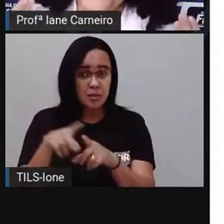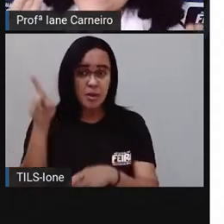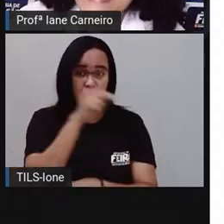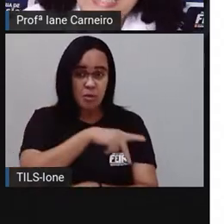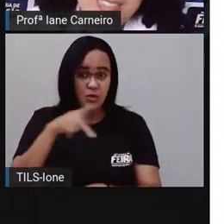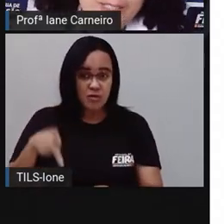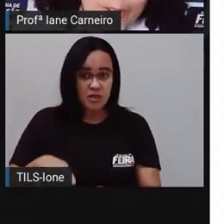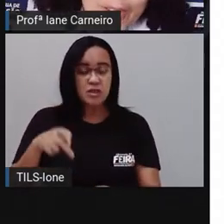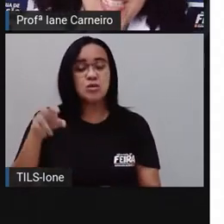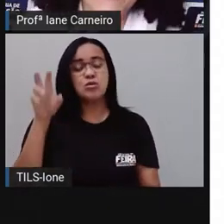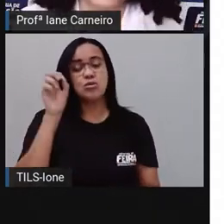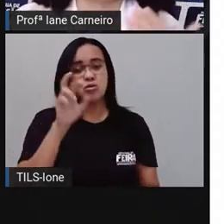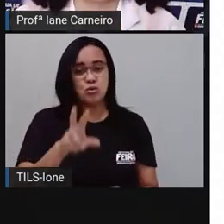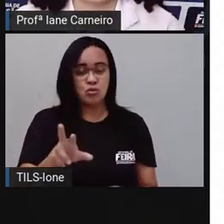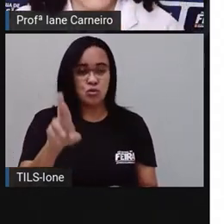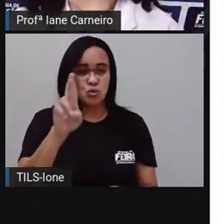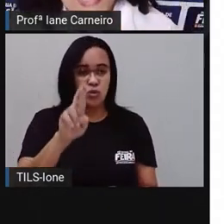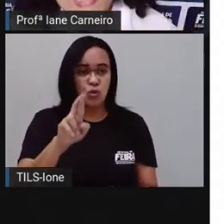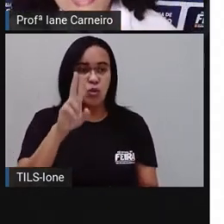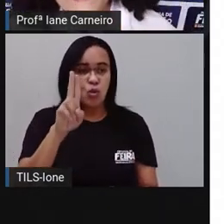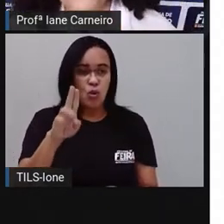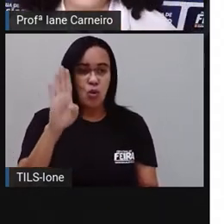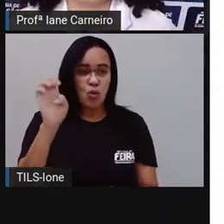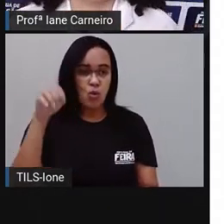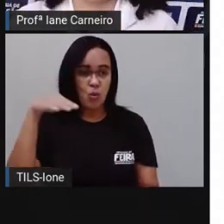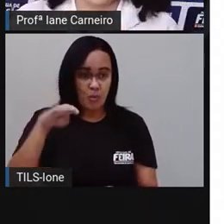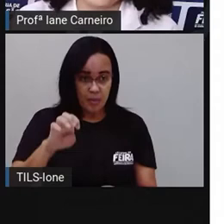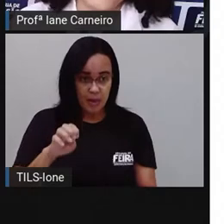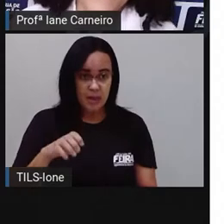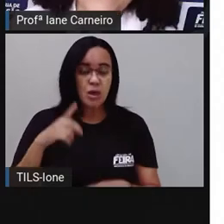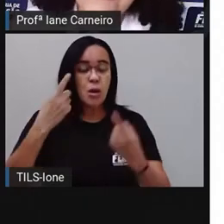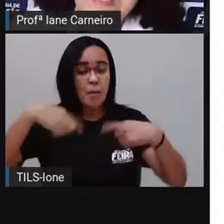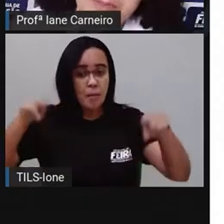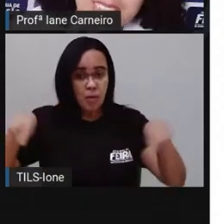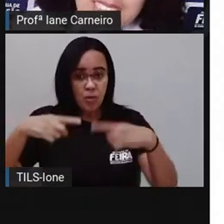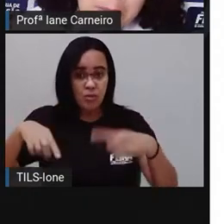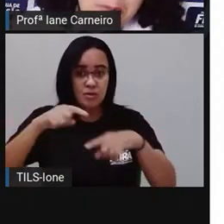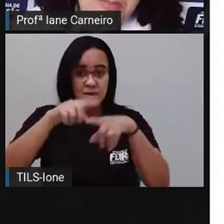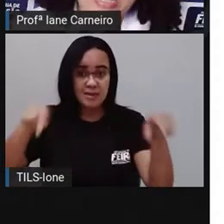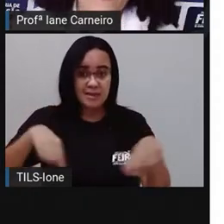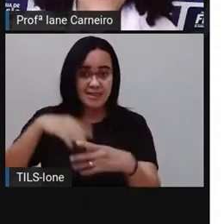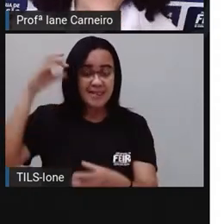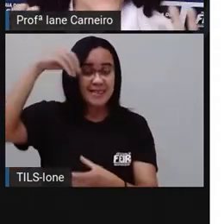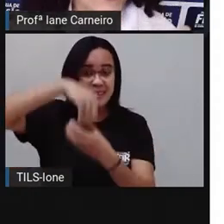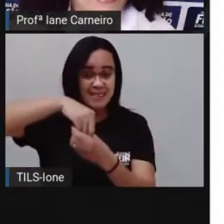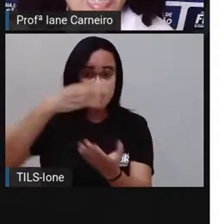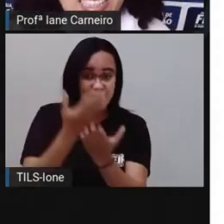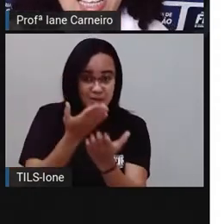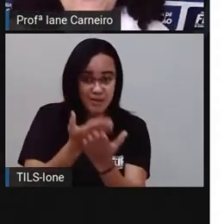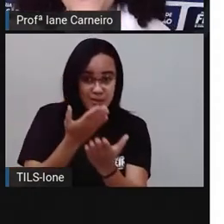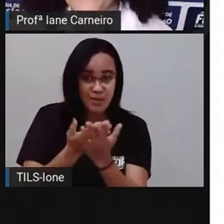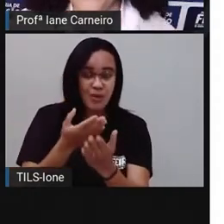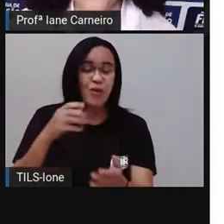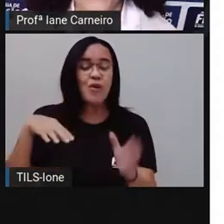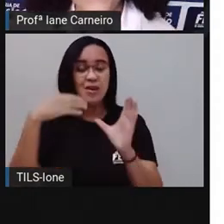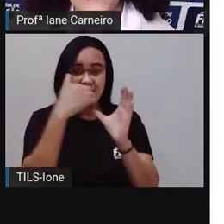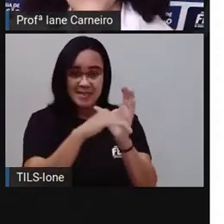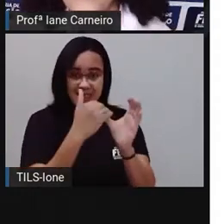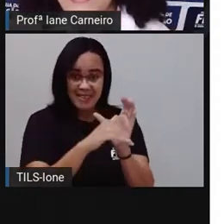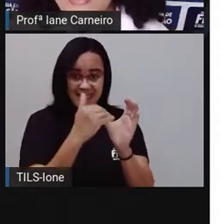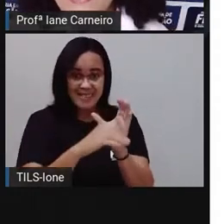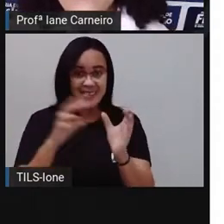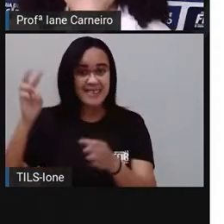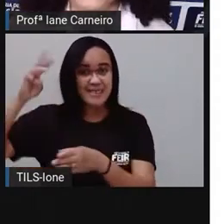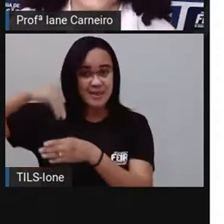programa Música na Escola, da Secretaria Municipal de Educação aqui do nosso município, né? Olha só que linda, é muito emocionante